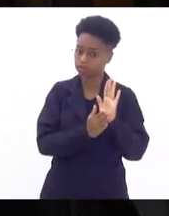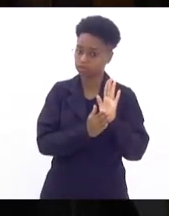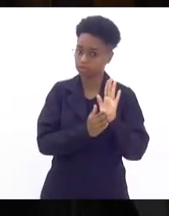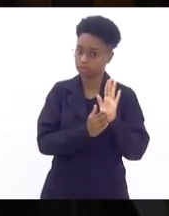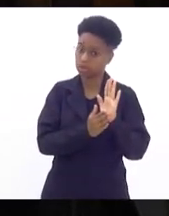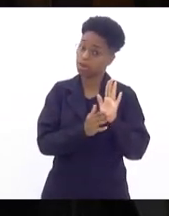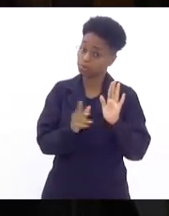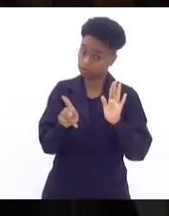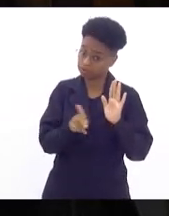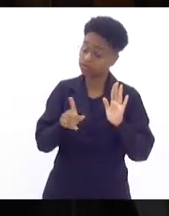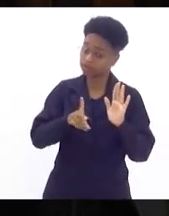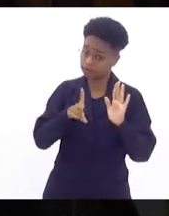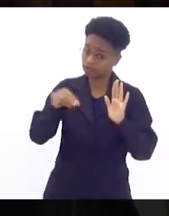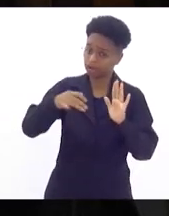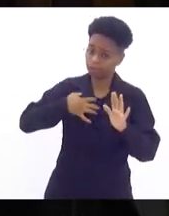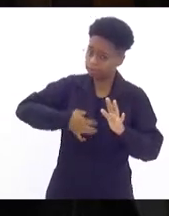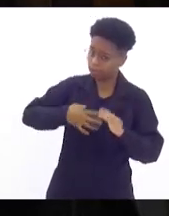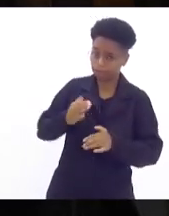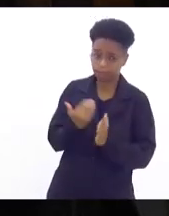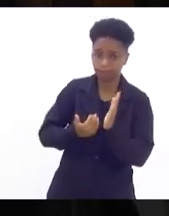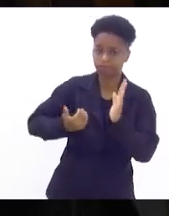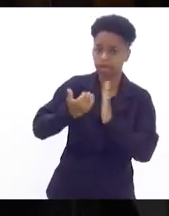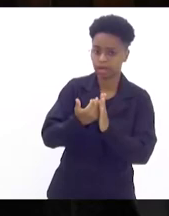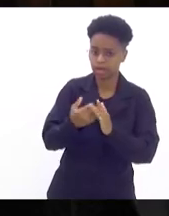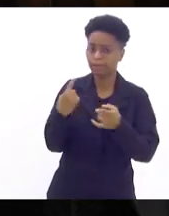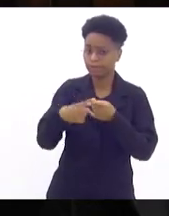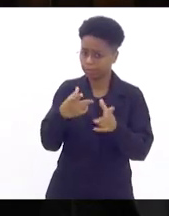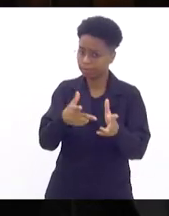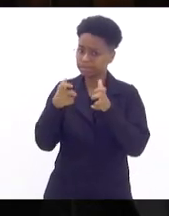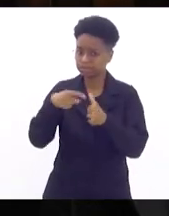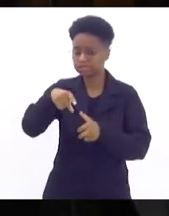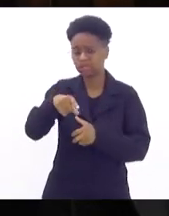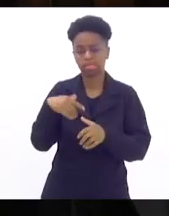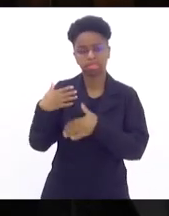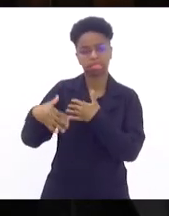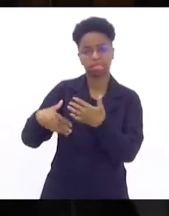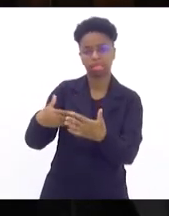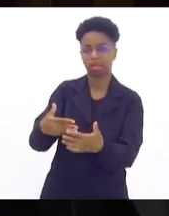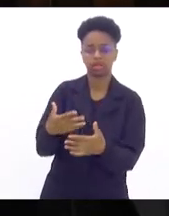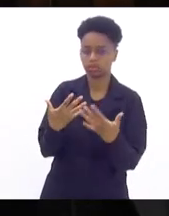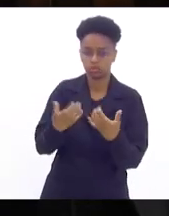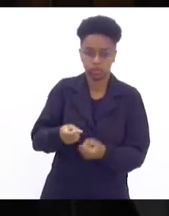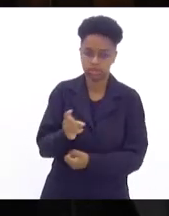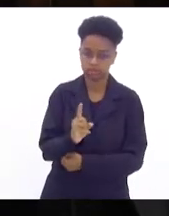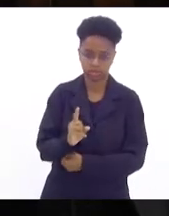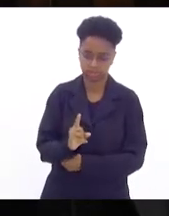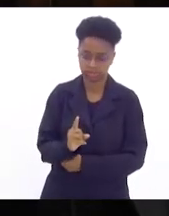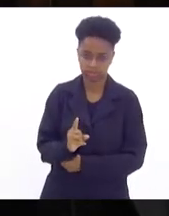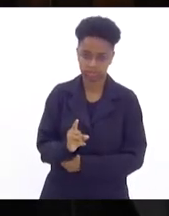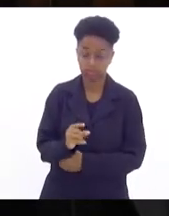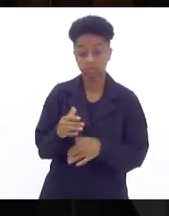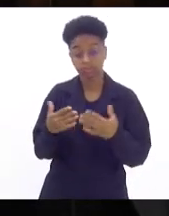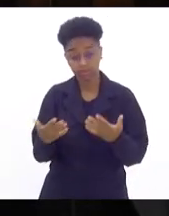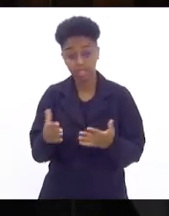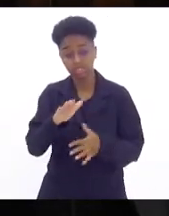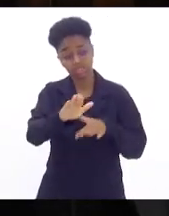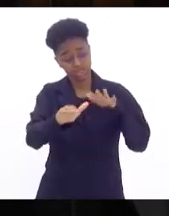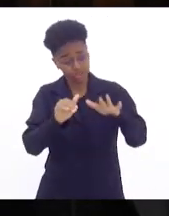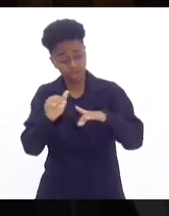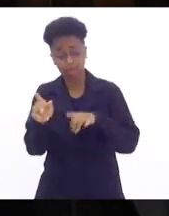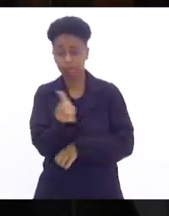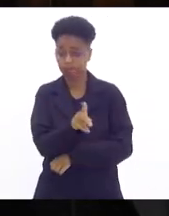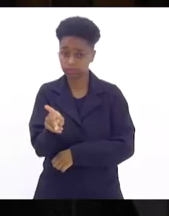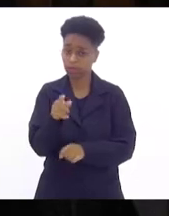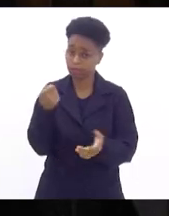os professores se revoltam estão vendo que tá empurrando com a barriga não dá para aceitar Então vai que os professores